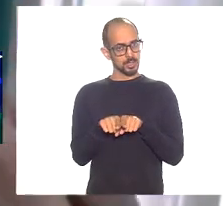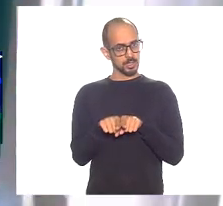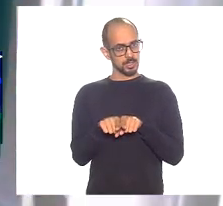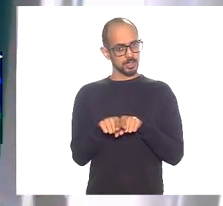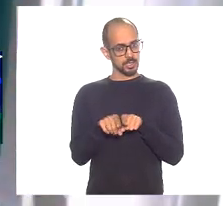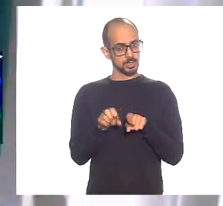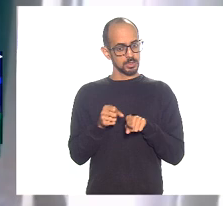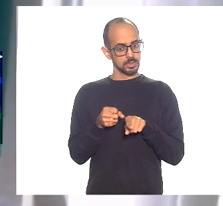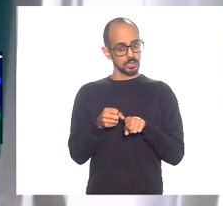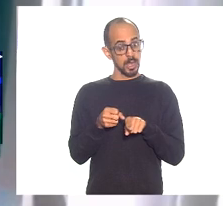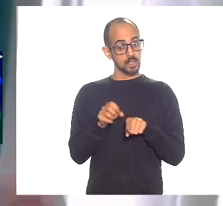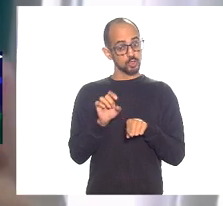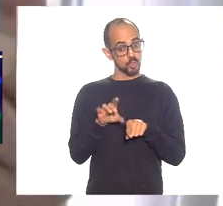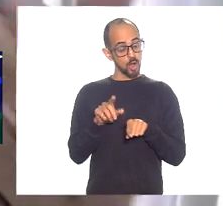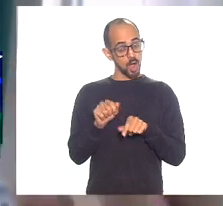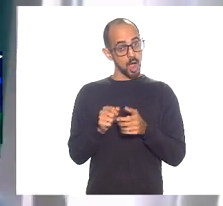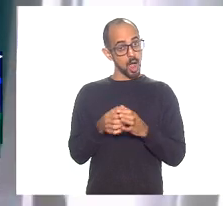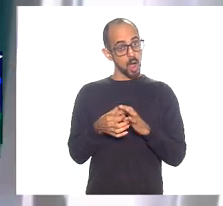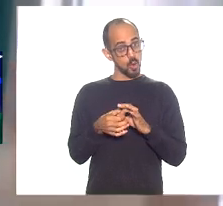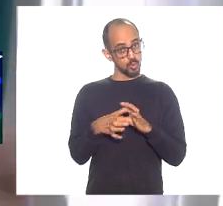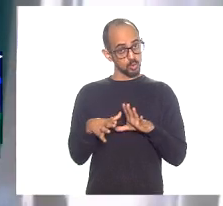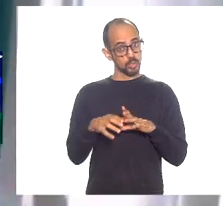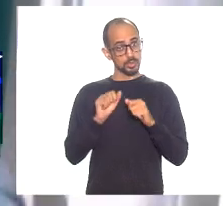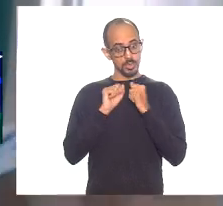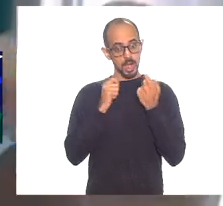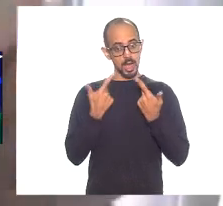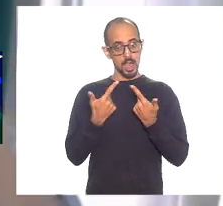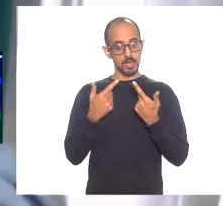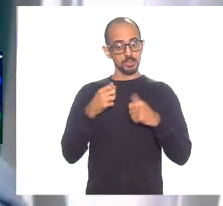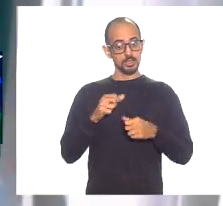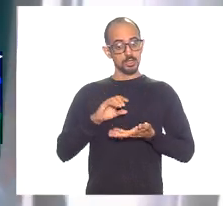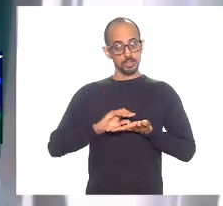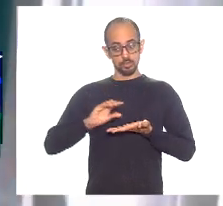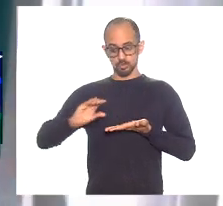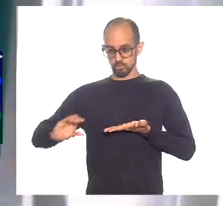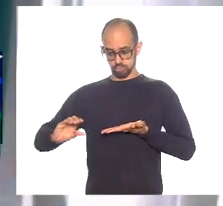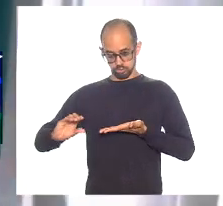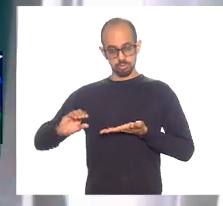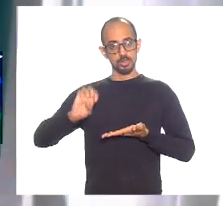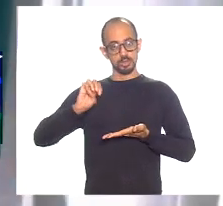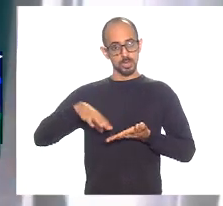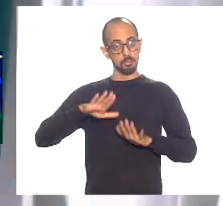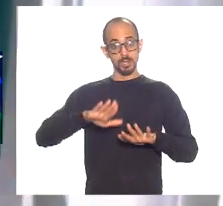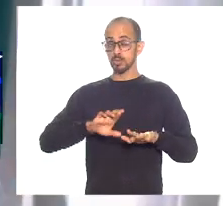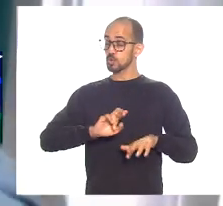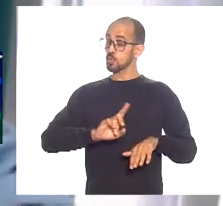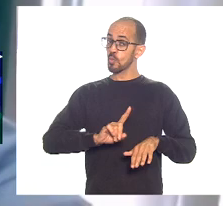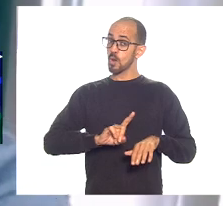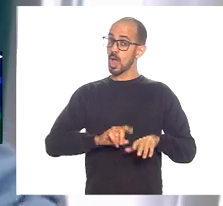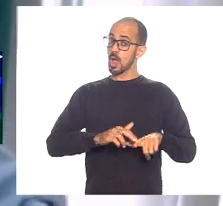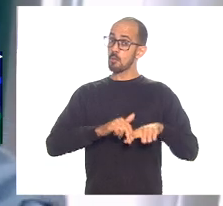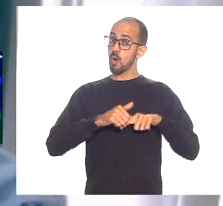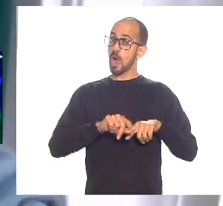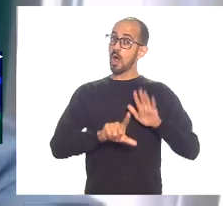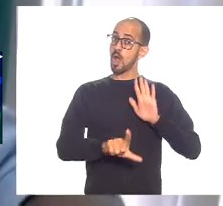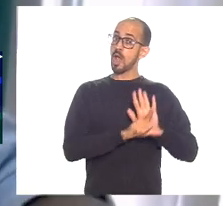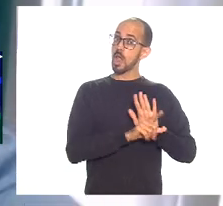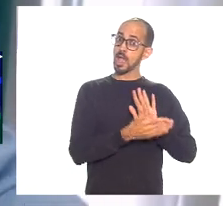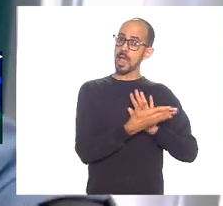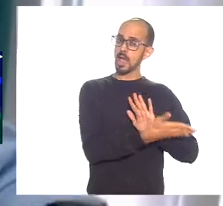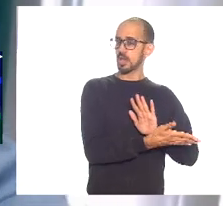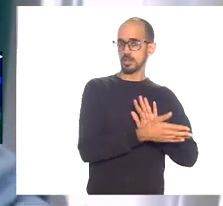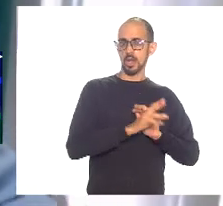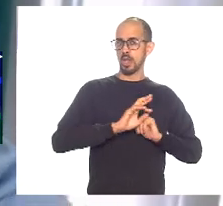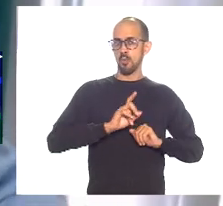vai ter autores da alerj inclusive apreciar recurso igual caso mas não será por esta lei se ela for aprovada e Alegre para isso